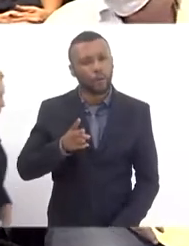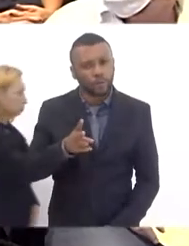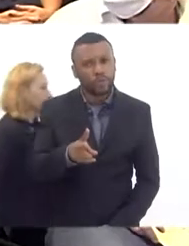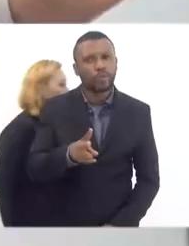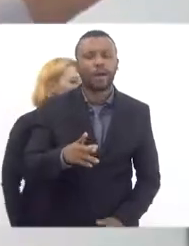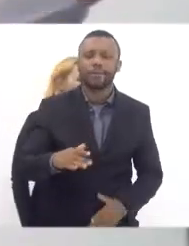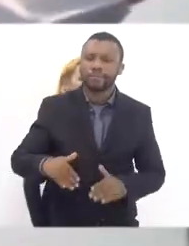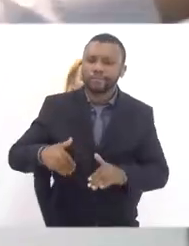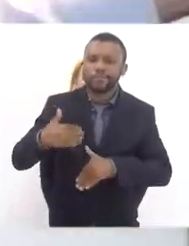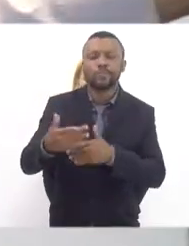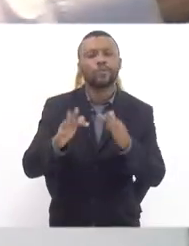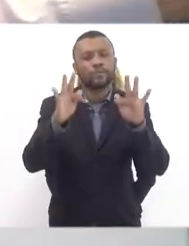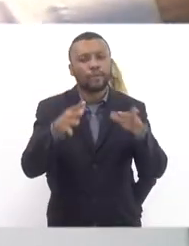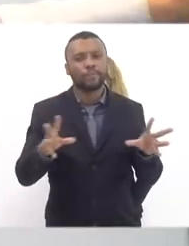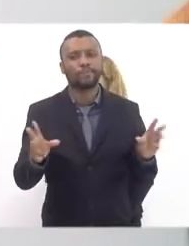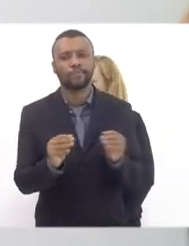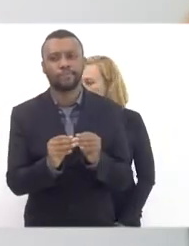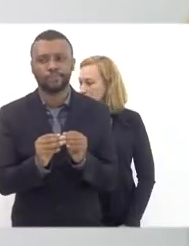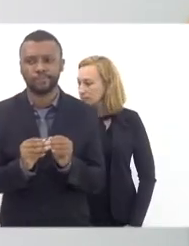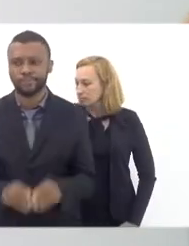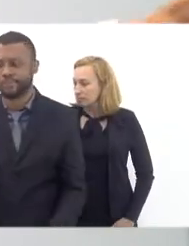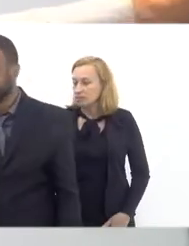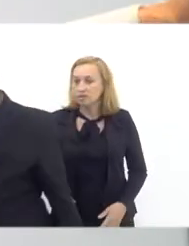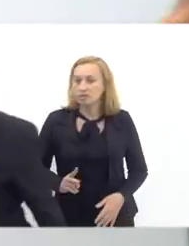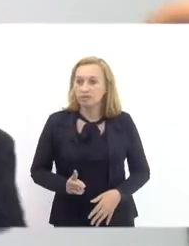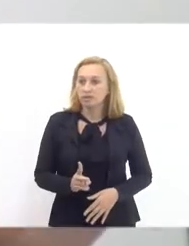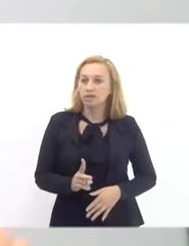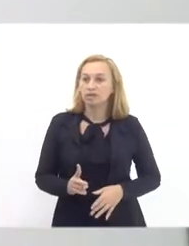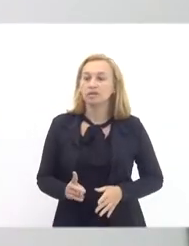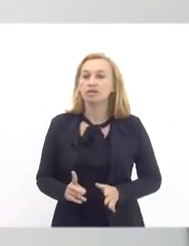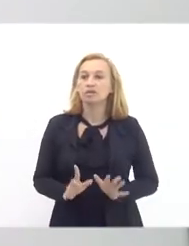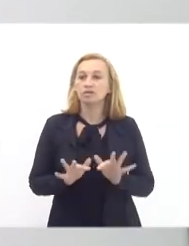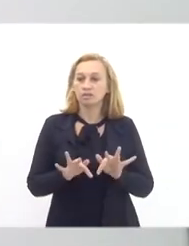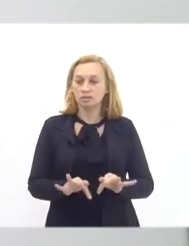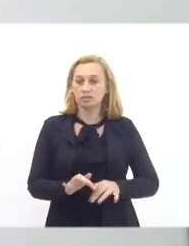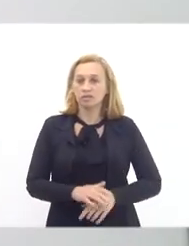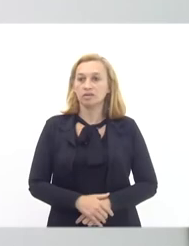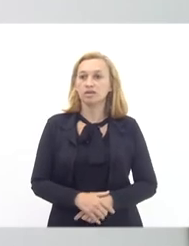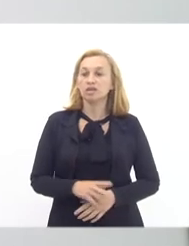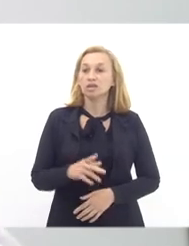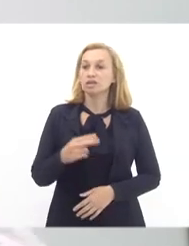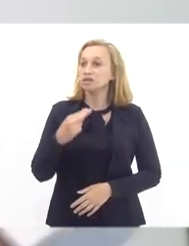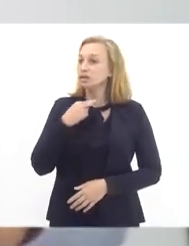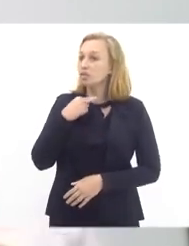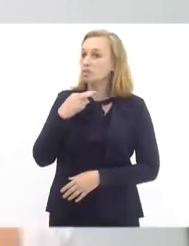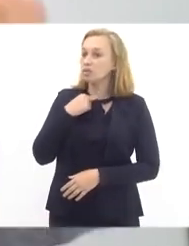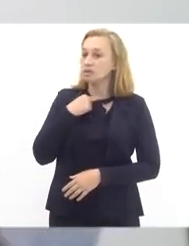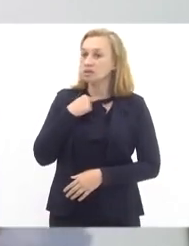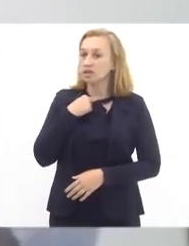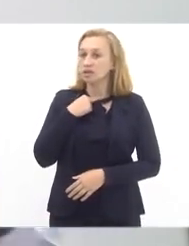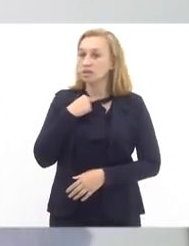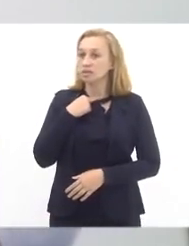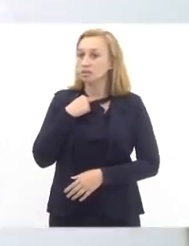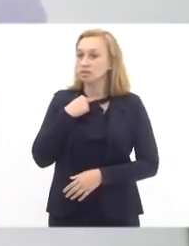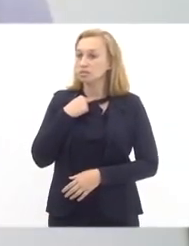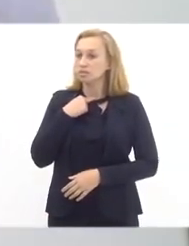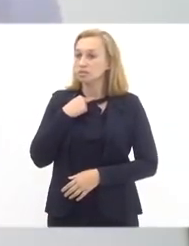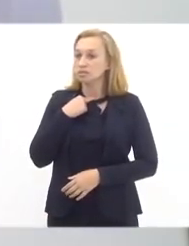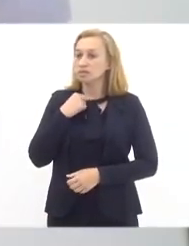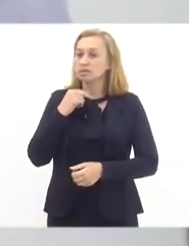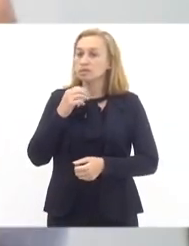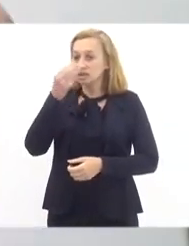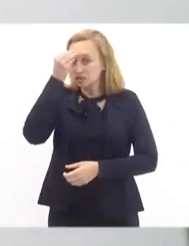e eu vou terminar como eu sempre falo, não vamos entregar a goiabada com a primeira